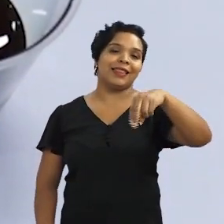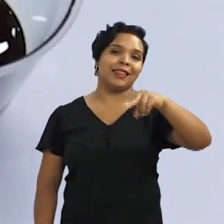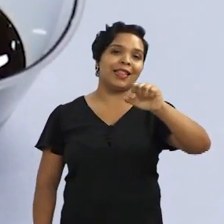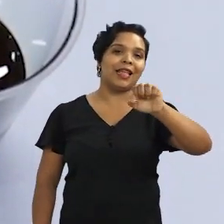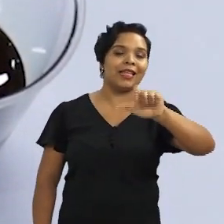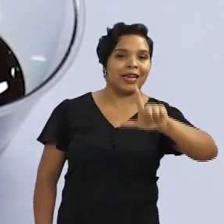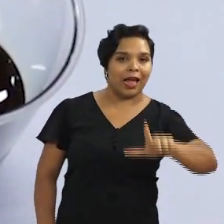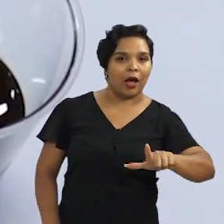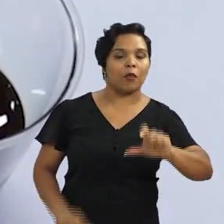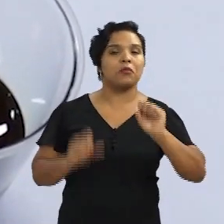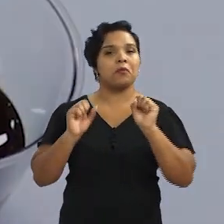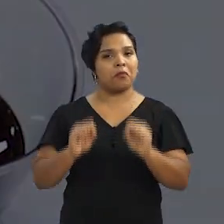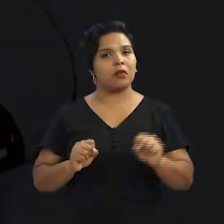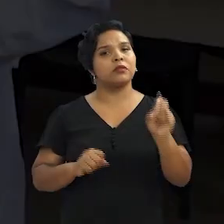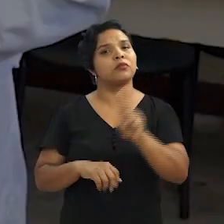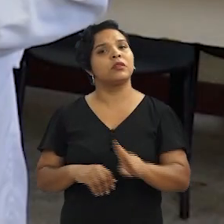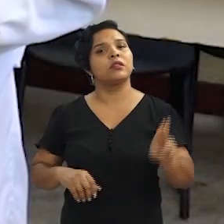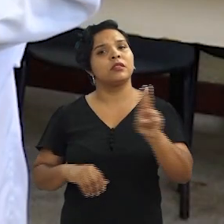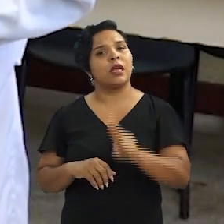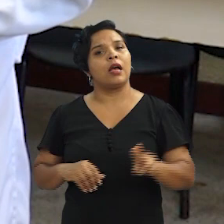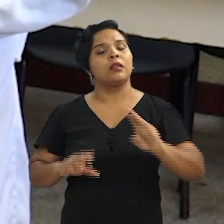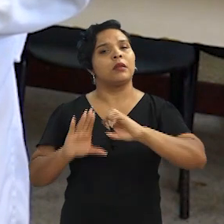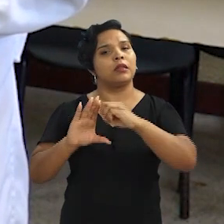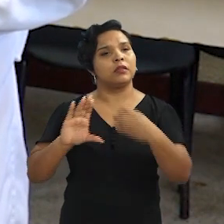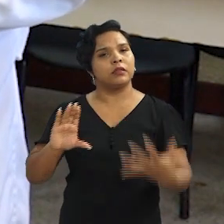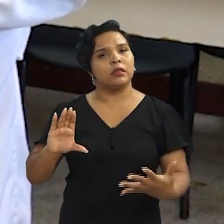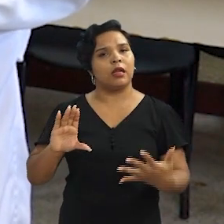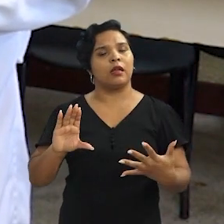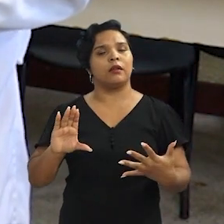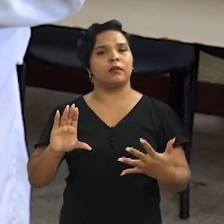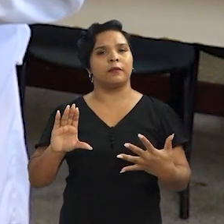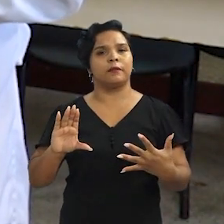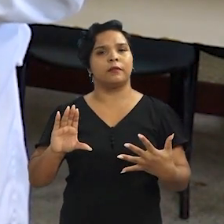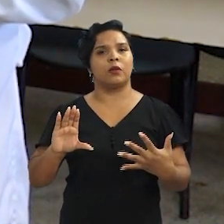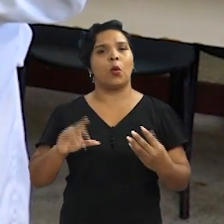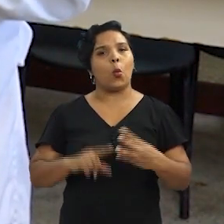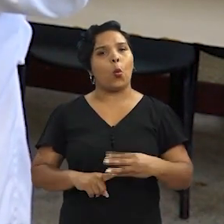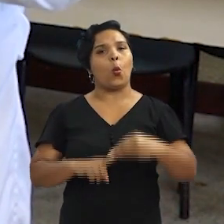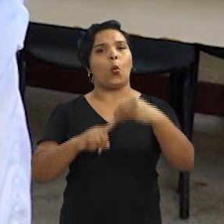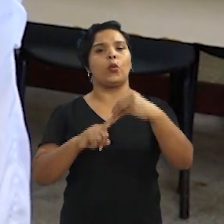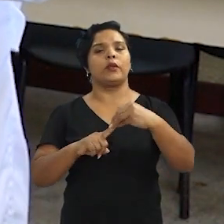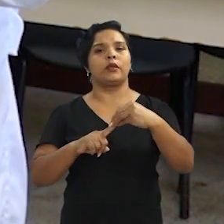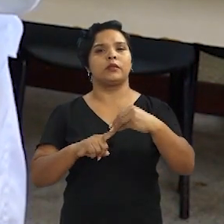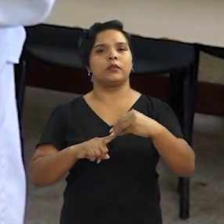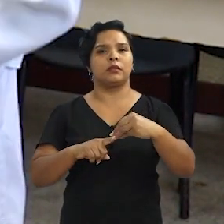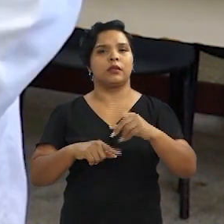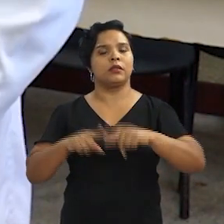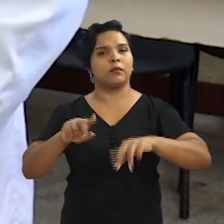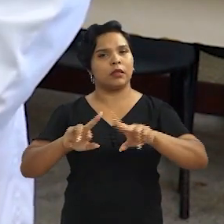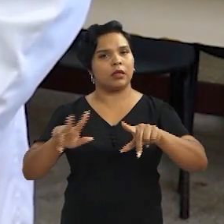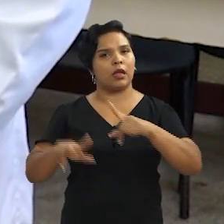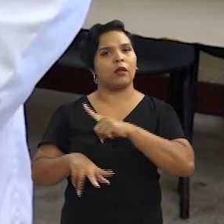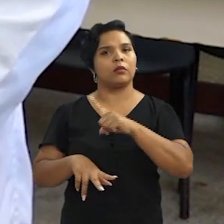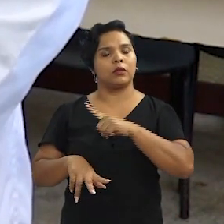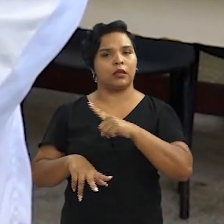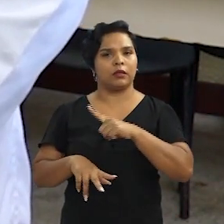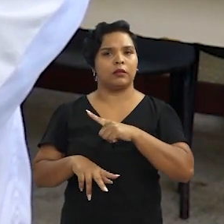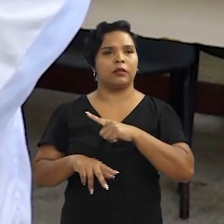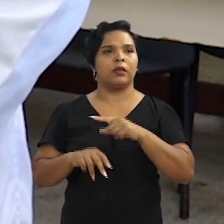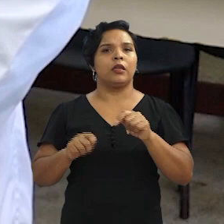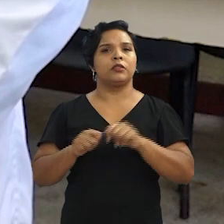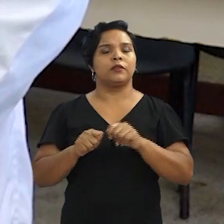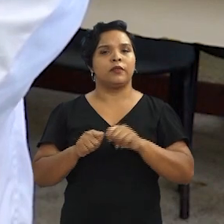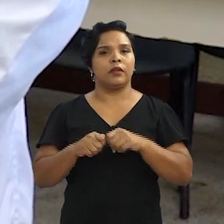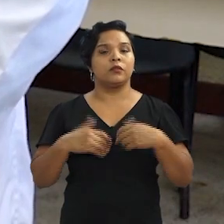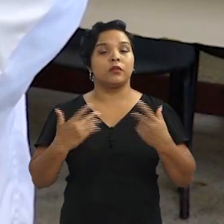nesse material, que pode ser utilizado para caracterizar quais são as características únicas que esse material tem. Então, a primeira